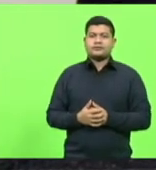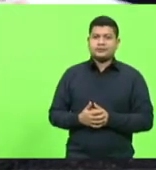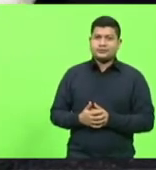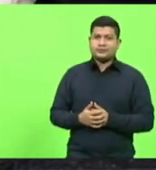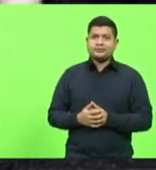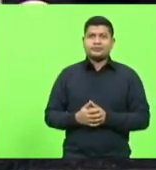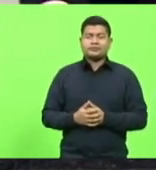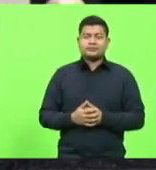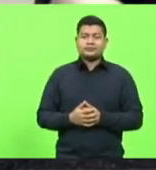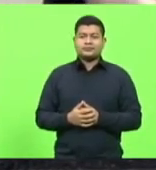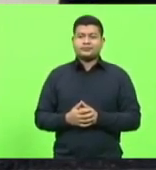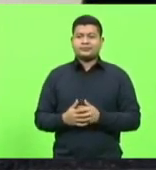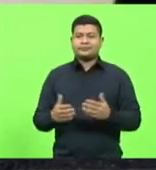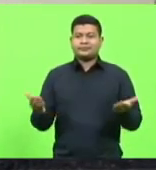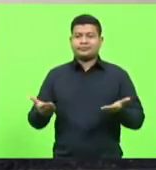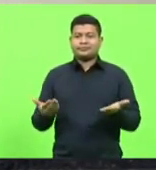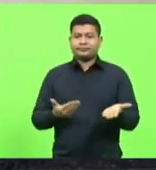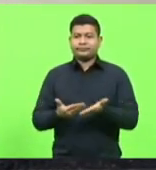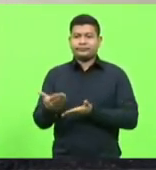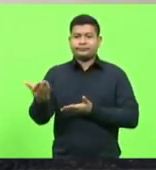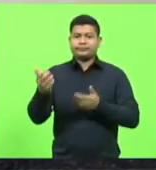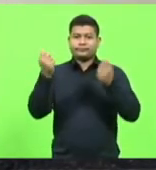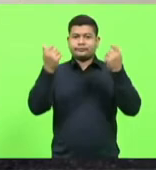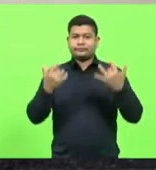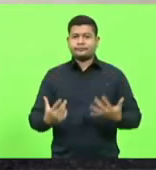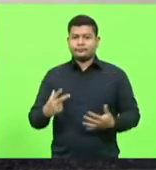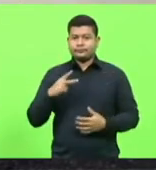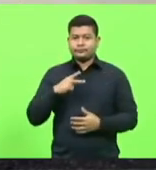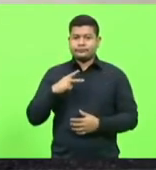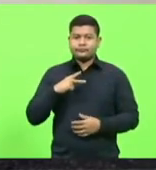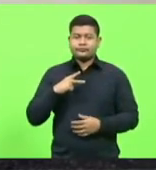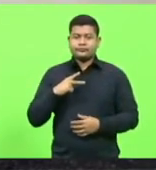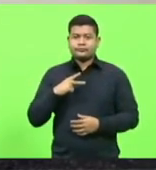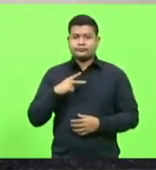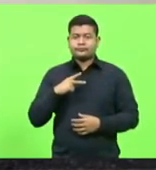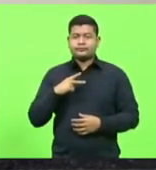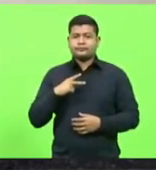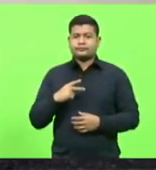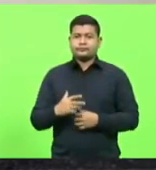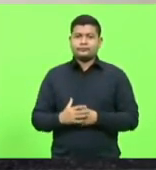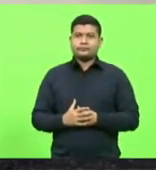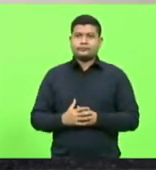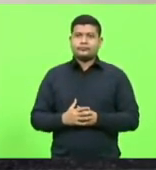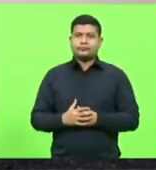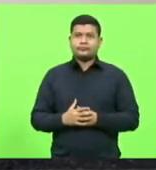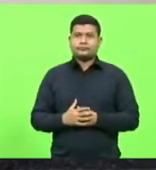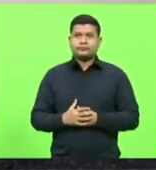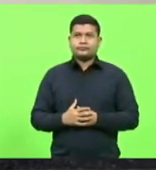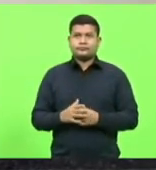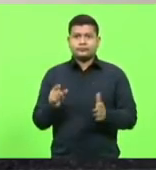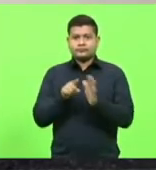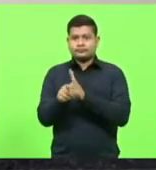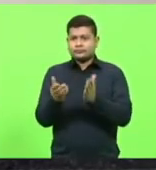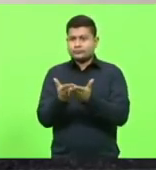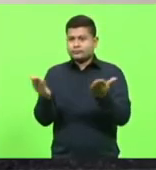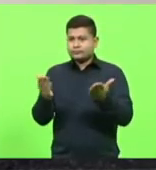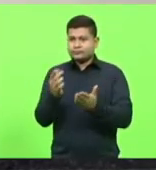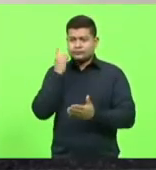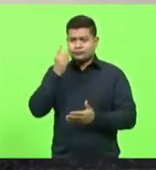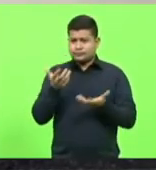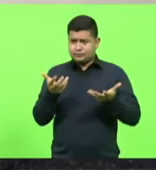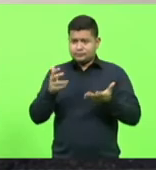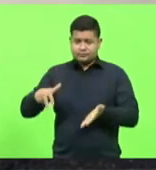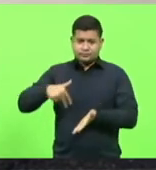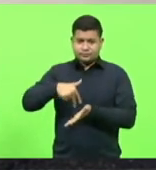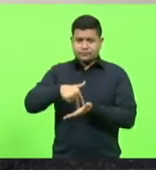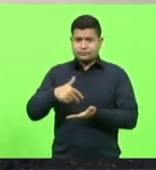Entraremos em explicações pessoais. Eu pergunto se algum deputado quer fazer uso